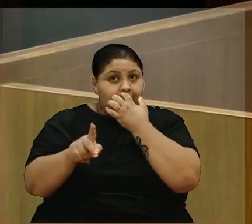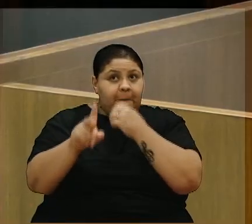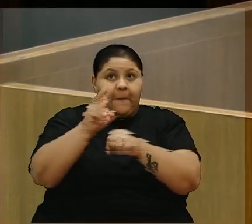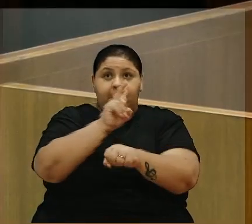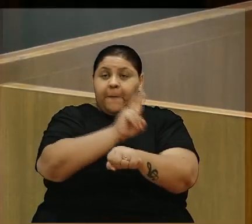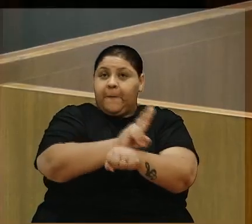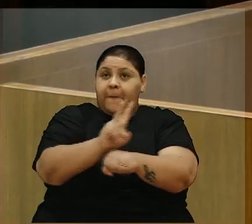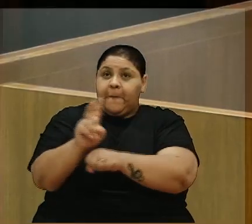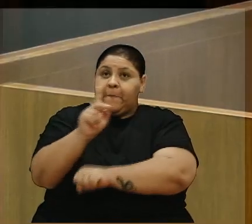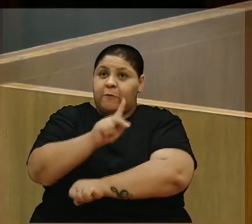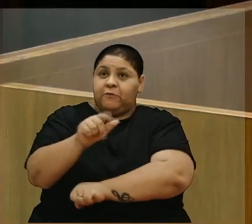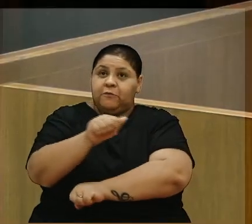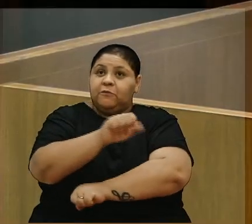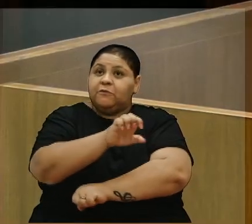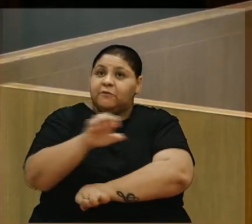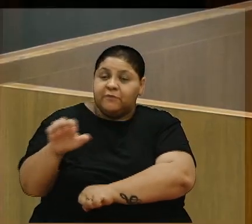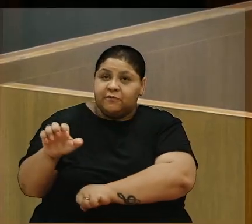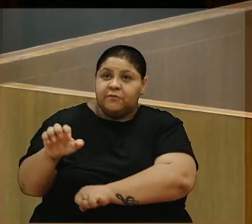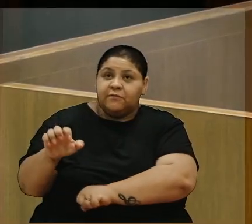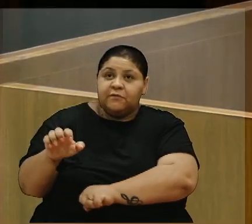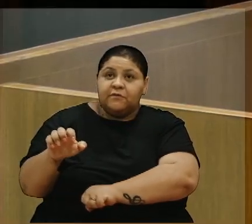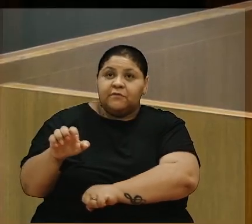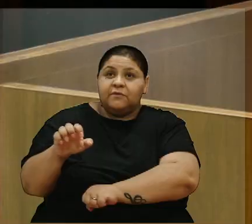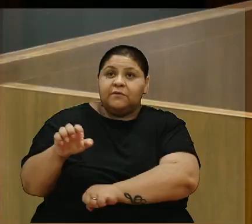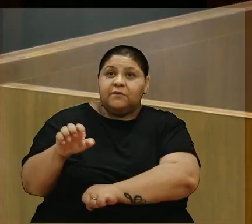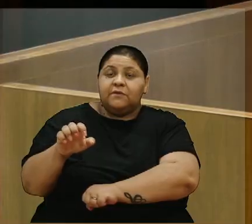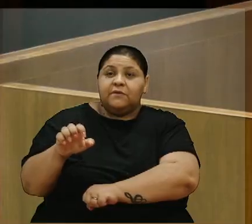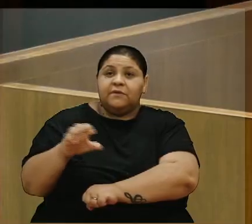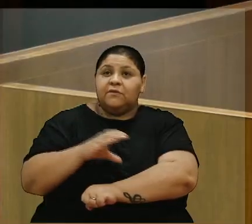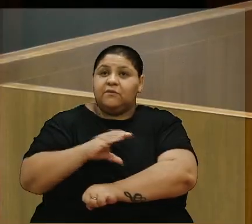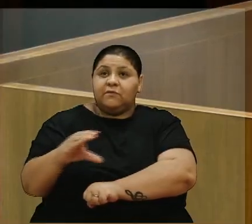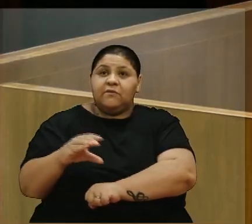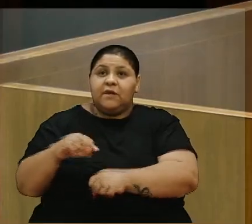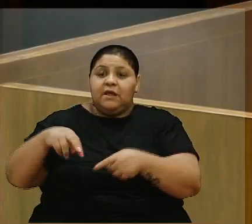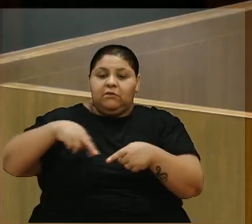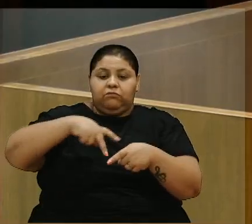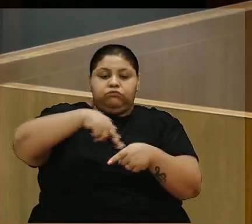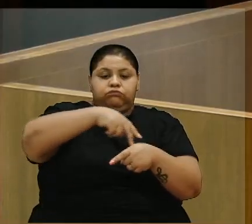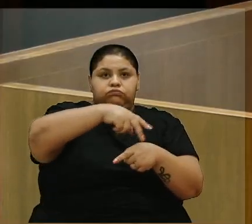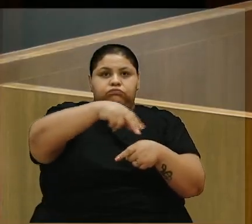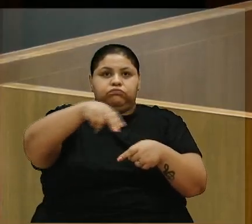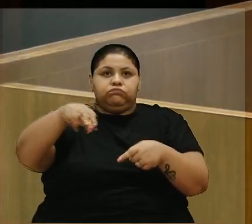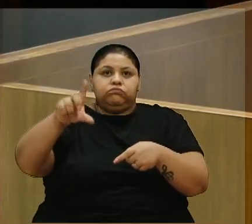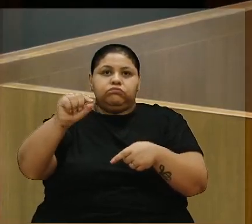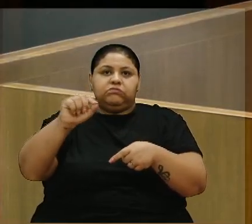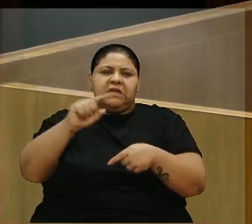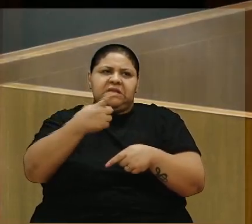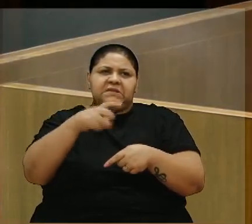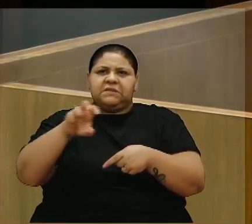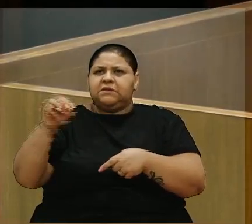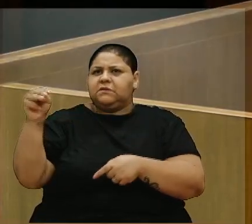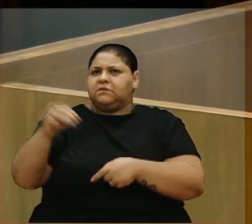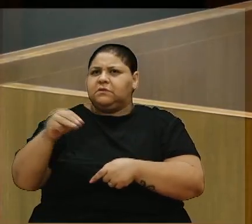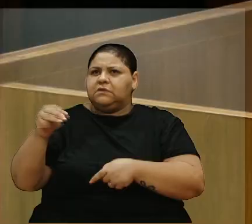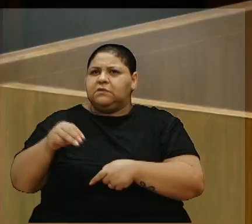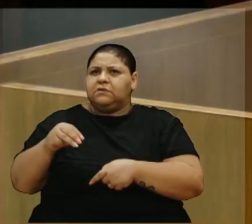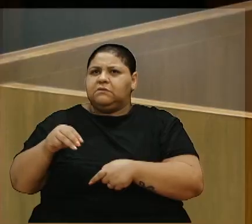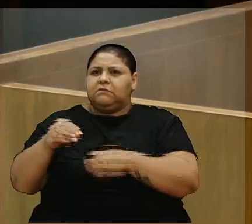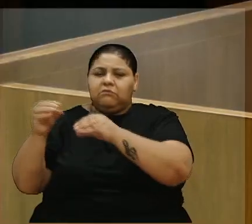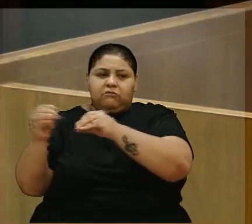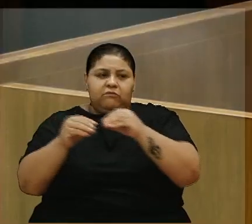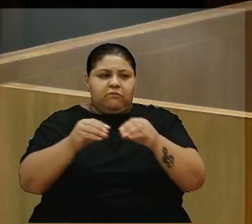ou com a professora do AE, e muito menos com a coordenadora. Eles circulam 10, 15 minutos, vão para a